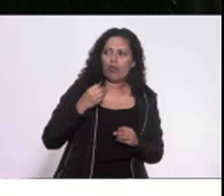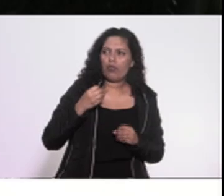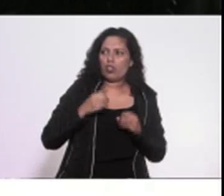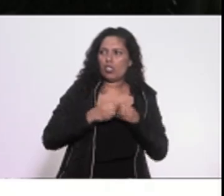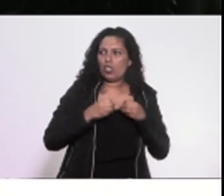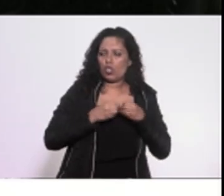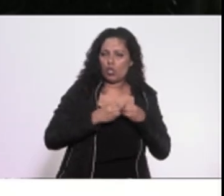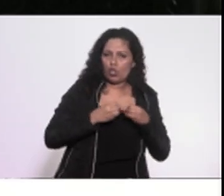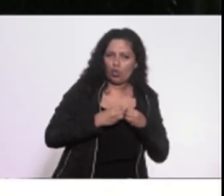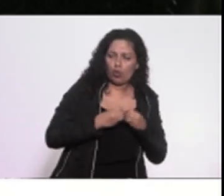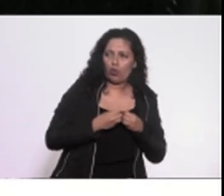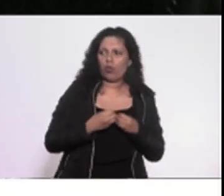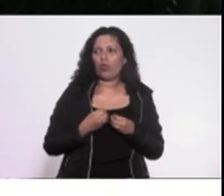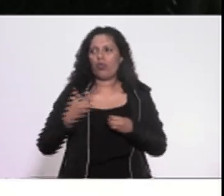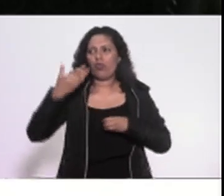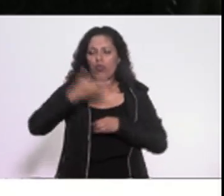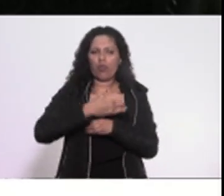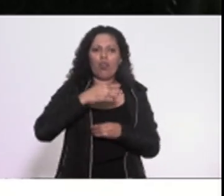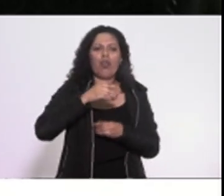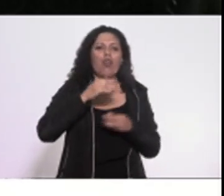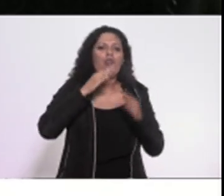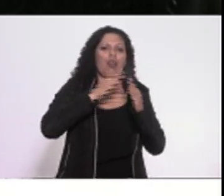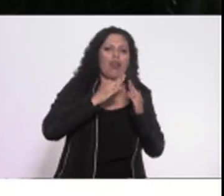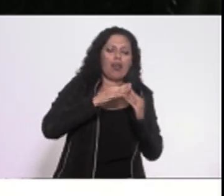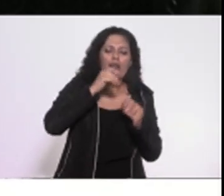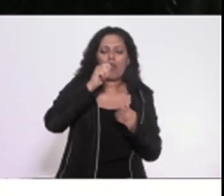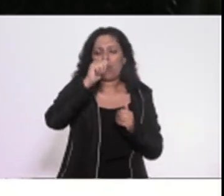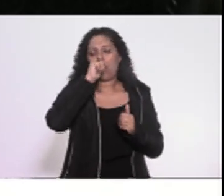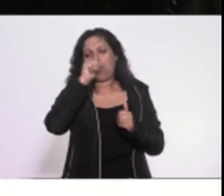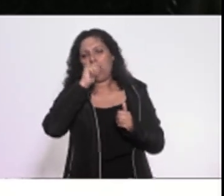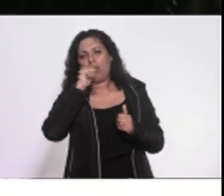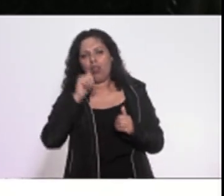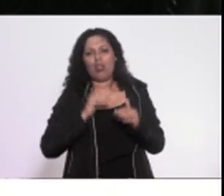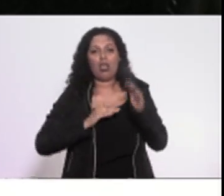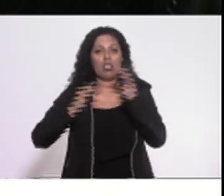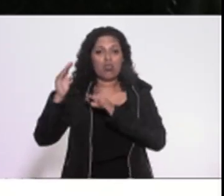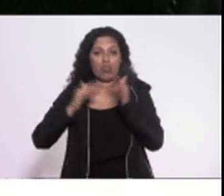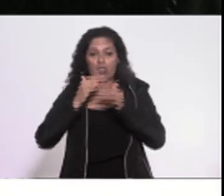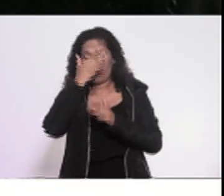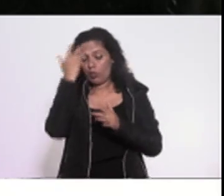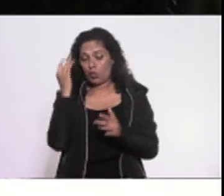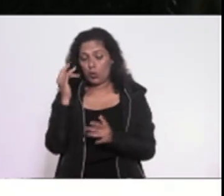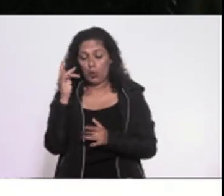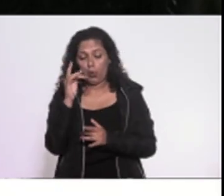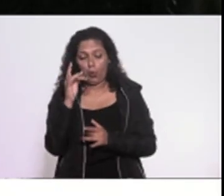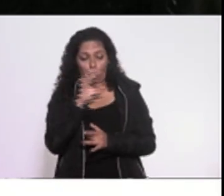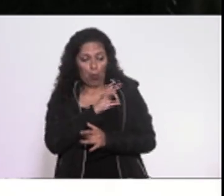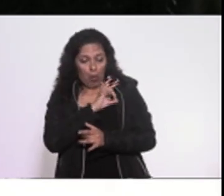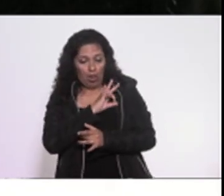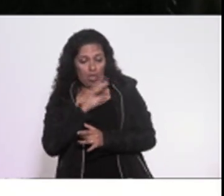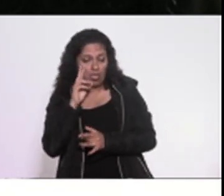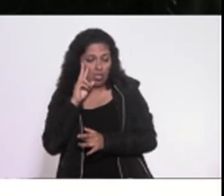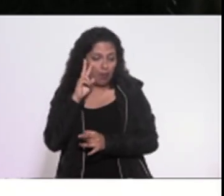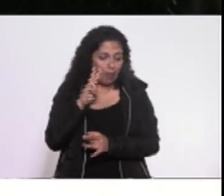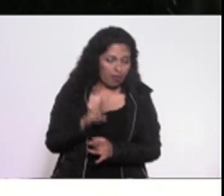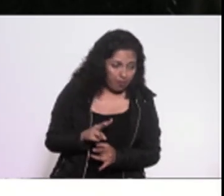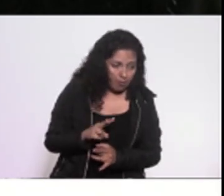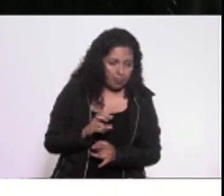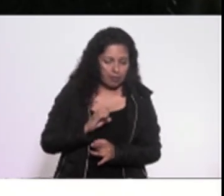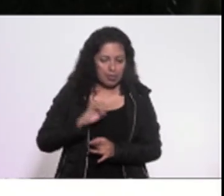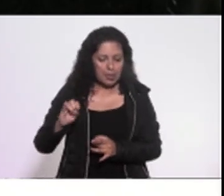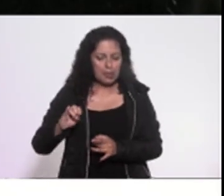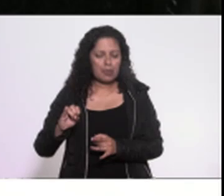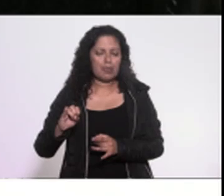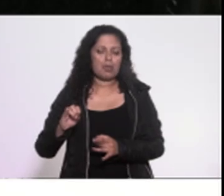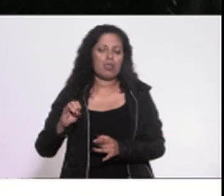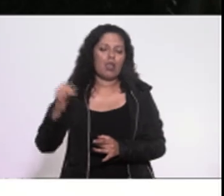agride quando está bêbado. Então, não precisava ser policial para verificar que aquela notícia de Disque